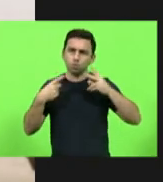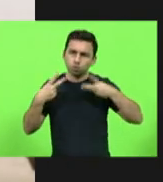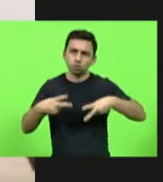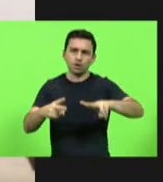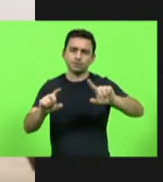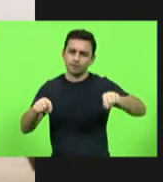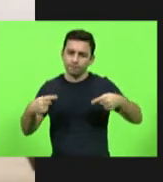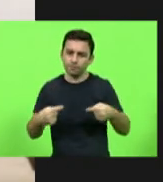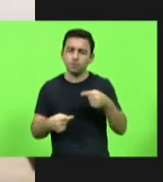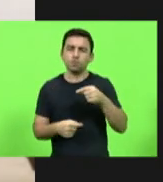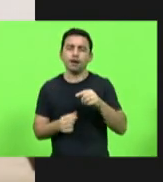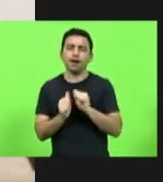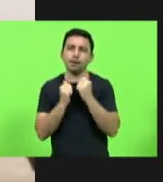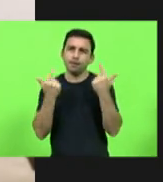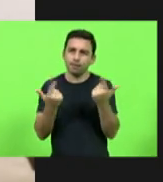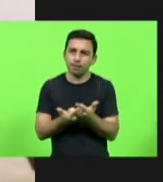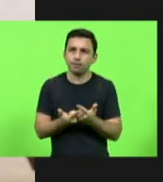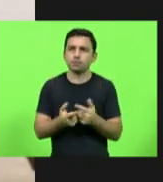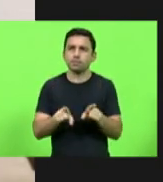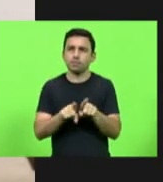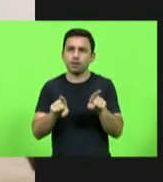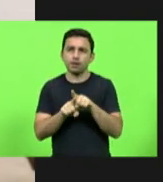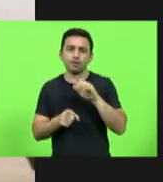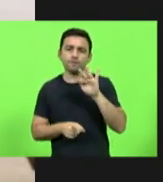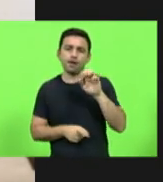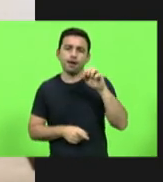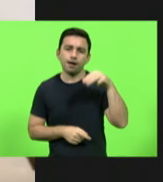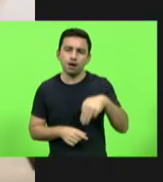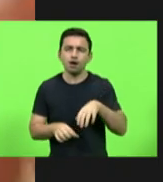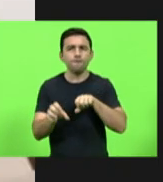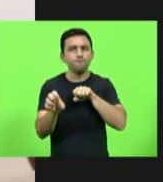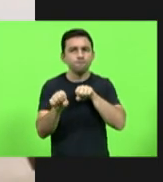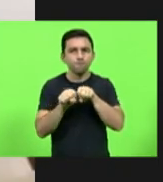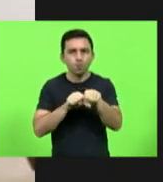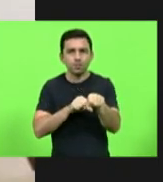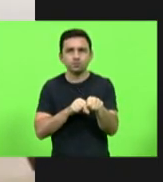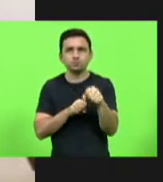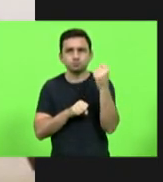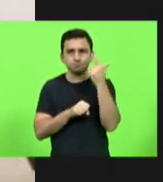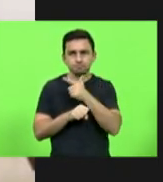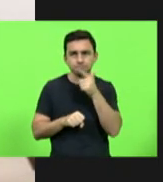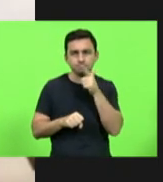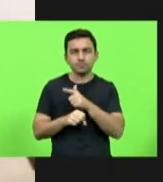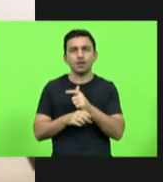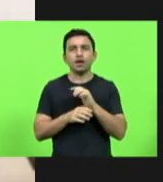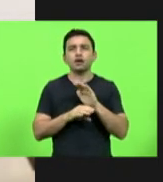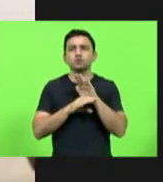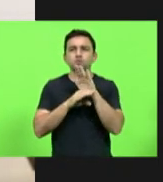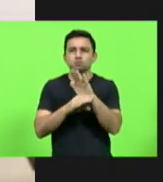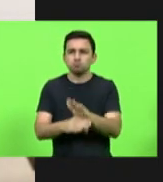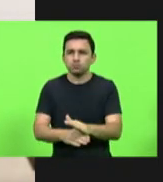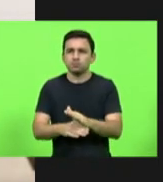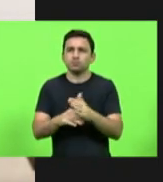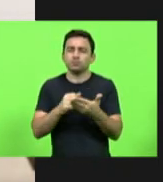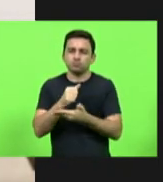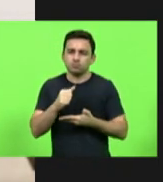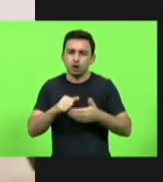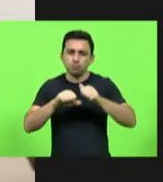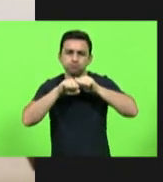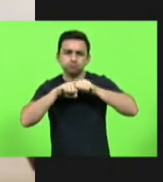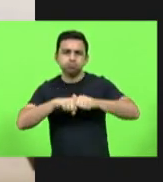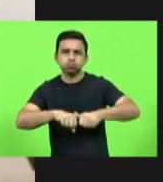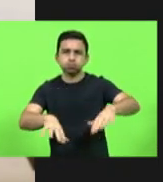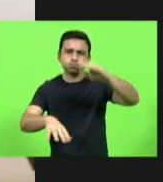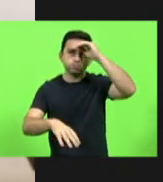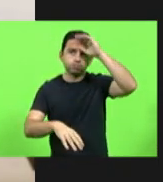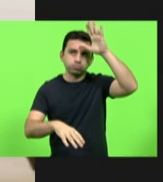para a FECAM, da gente fazer a formação necessária para chegar nas bases, para o conhecimento ser disseminado, para que isso seja,